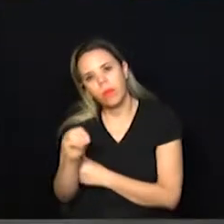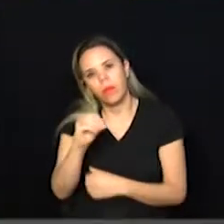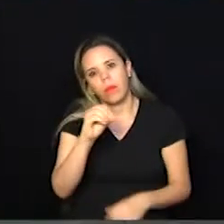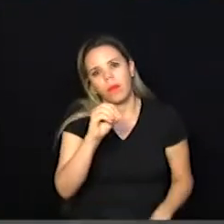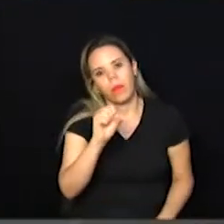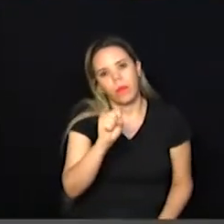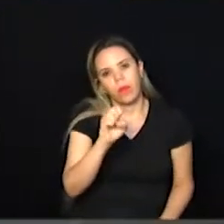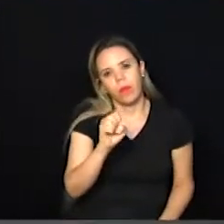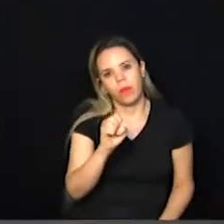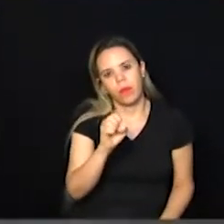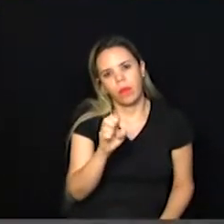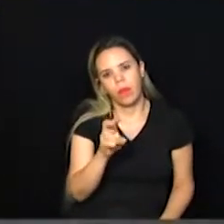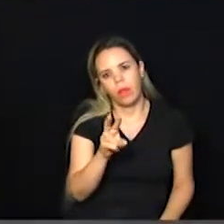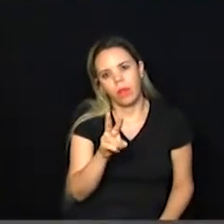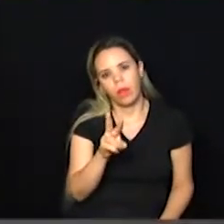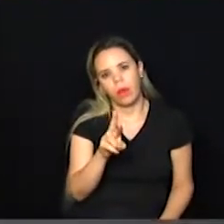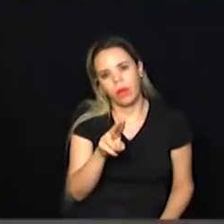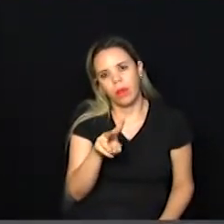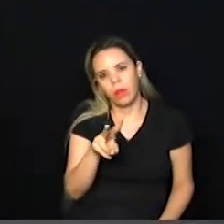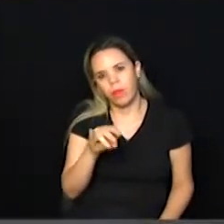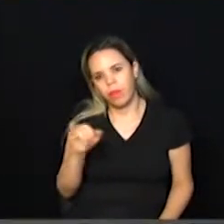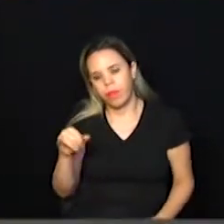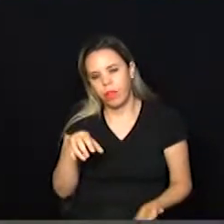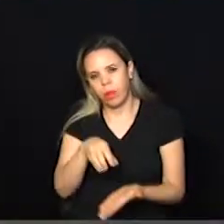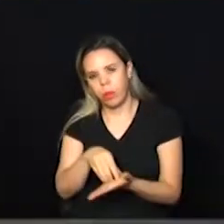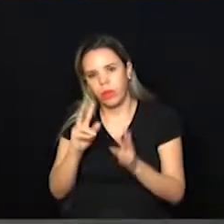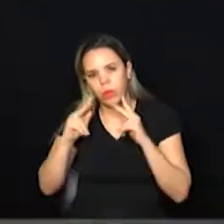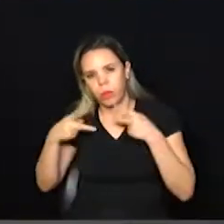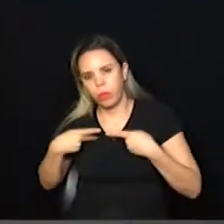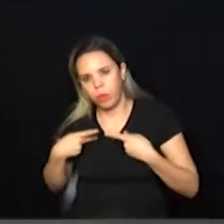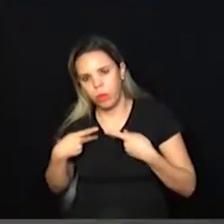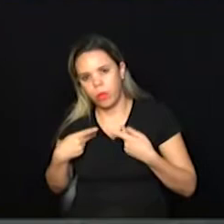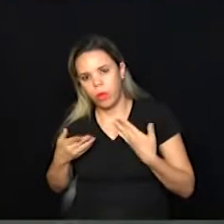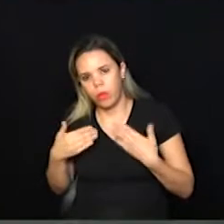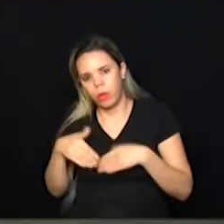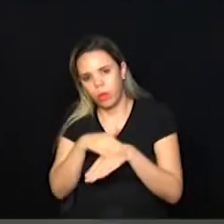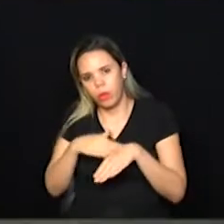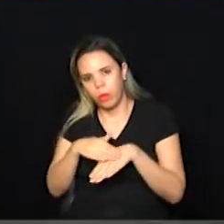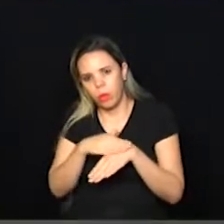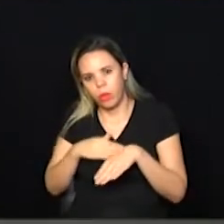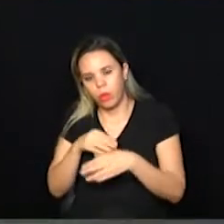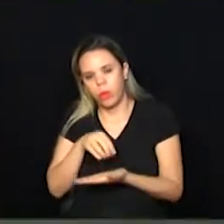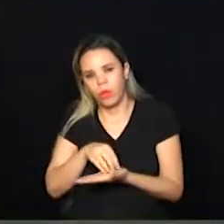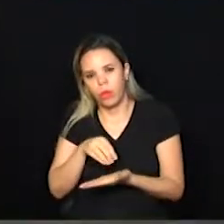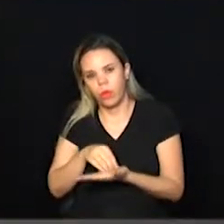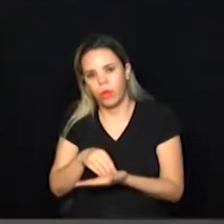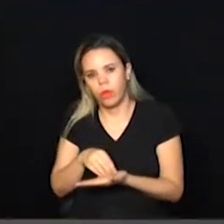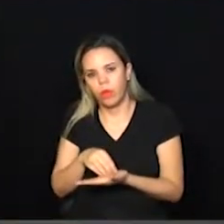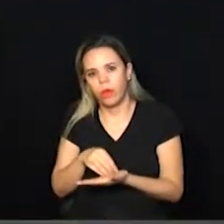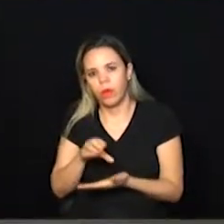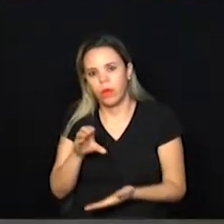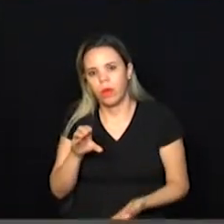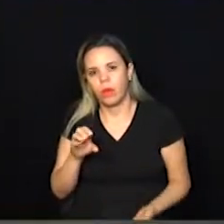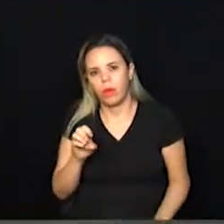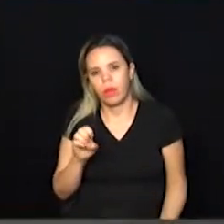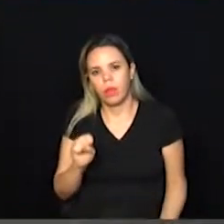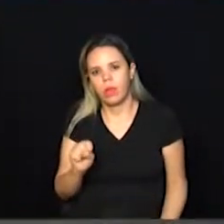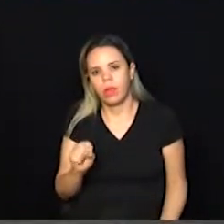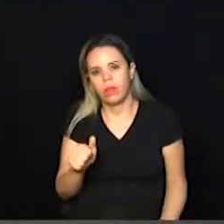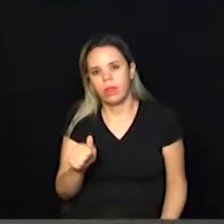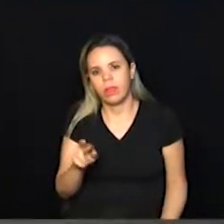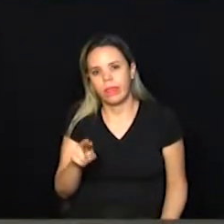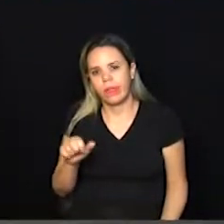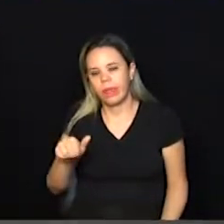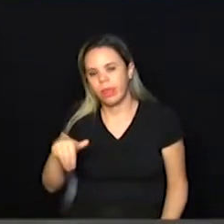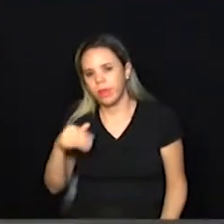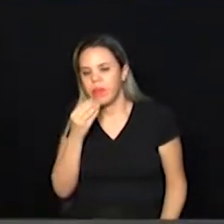no Direitos Humanos, Departamento de Direitos Humanos, que conversa com o nosso abrigo, que é o SARAEM, que está no DOAS, Departamento